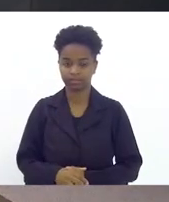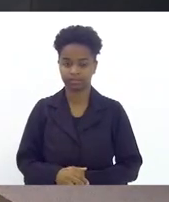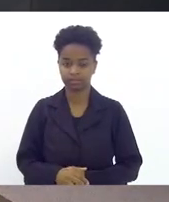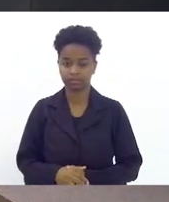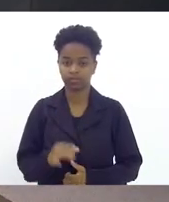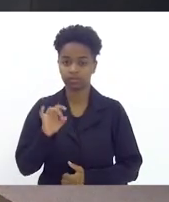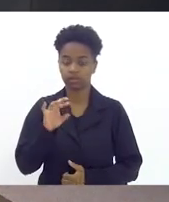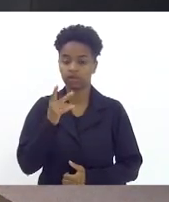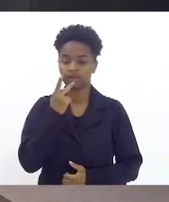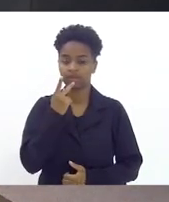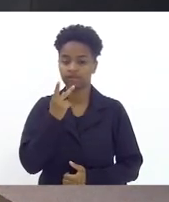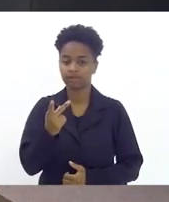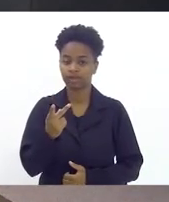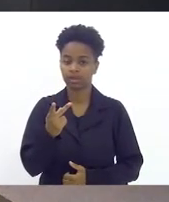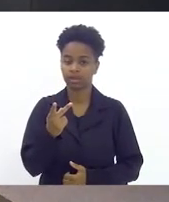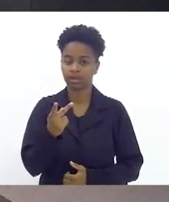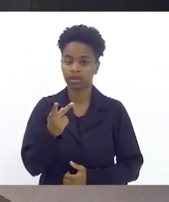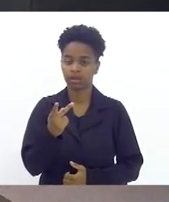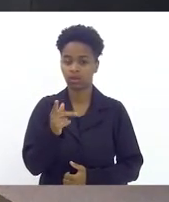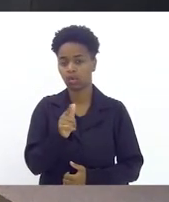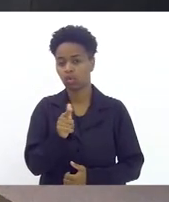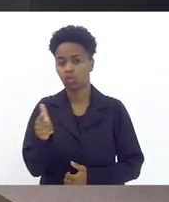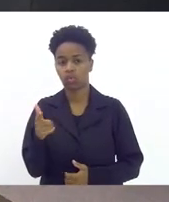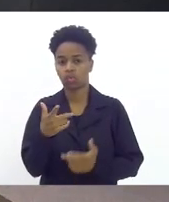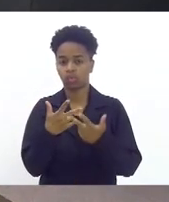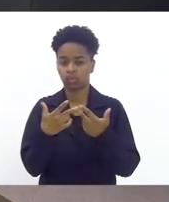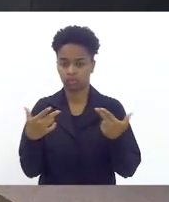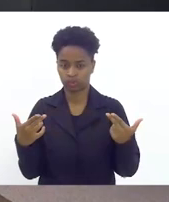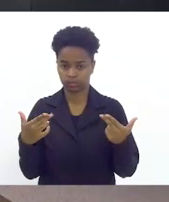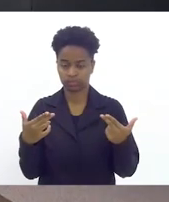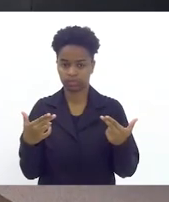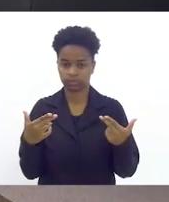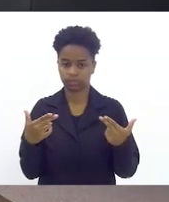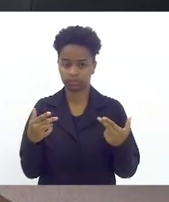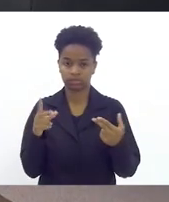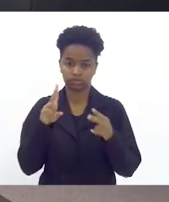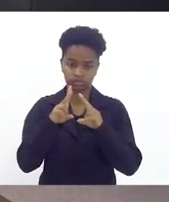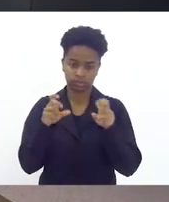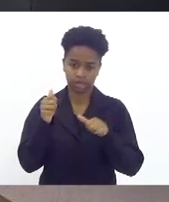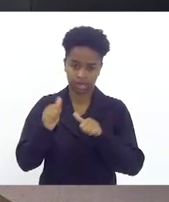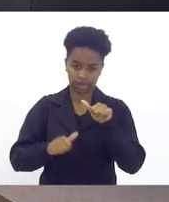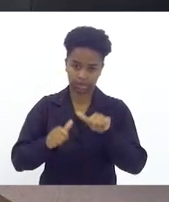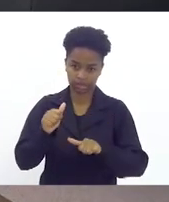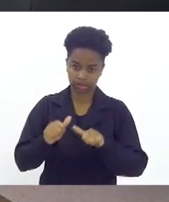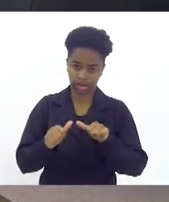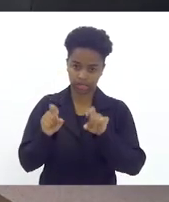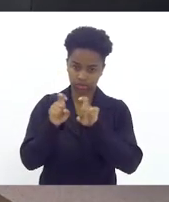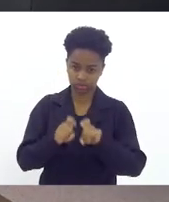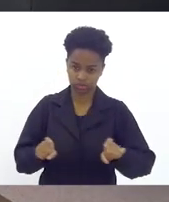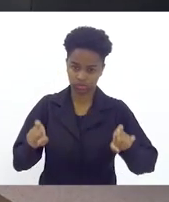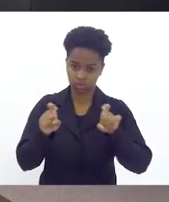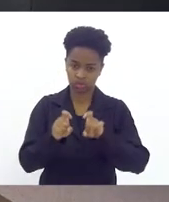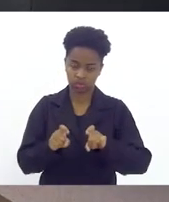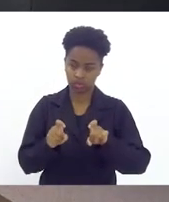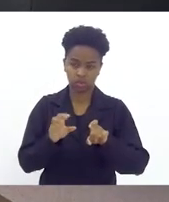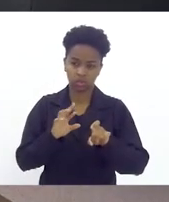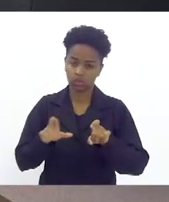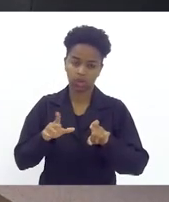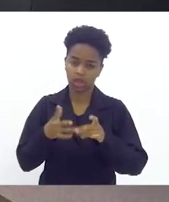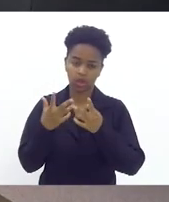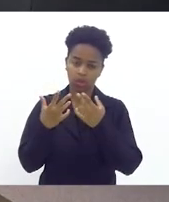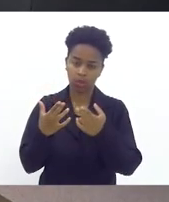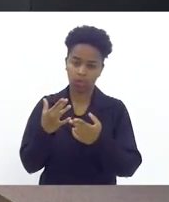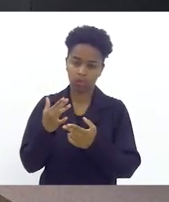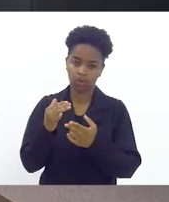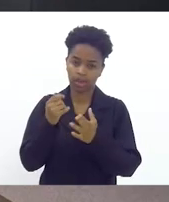para falar sobre Talvez uma outra analogia sobre essa análise automatizada que a Maria falou não é bem Imposto de Renda porque imposto